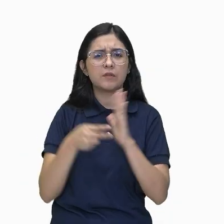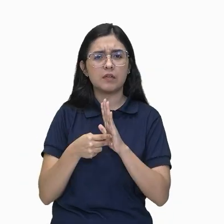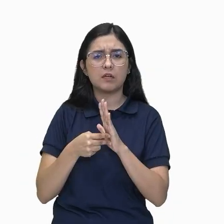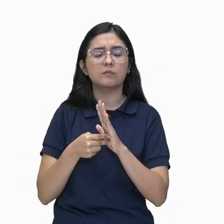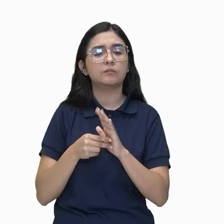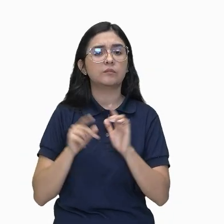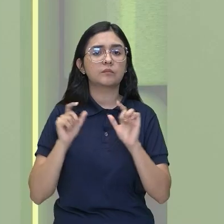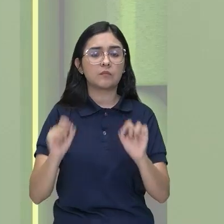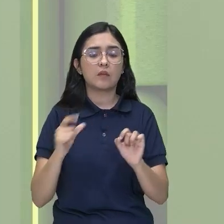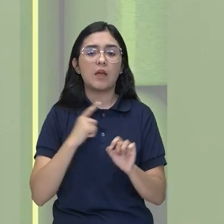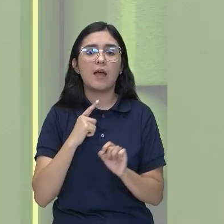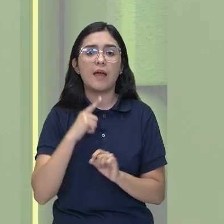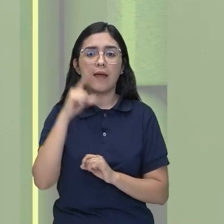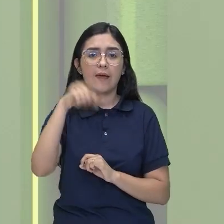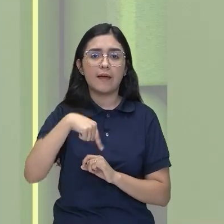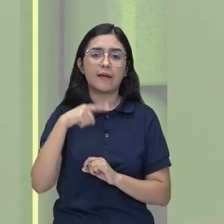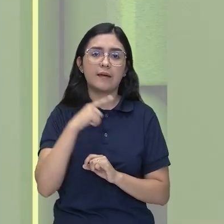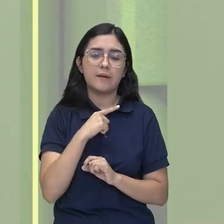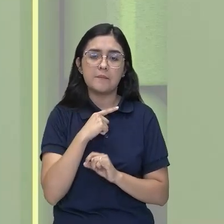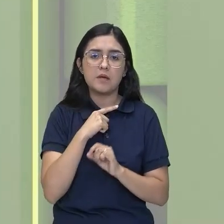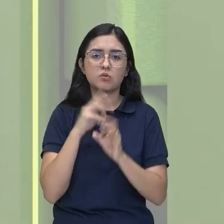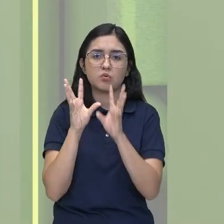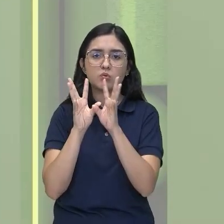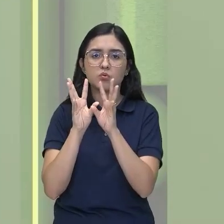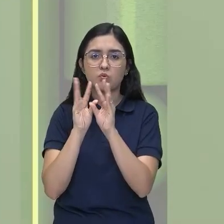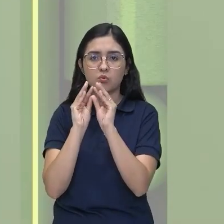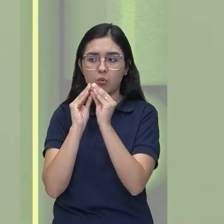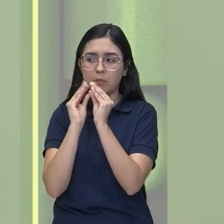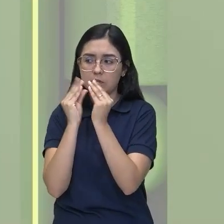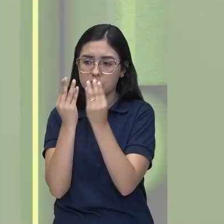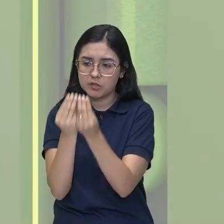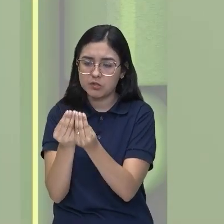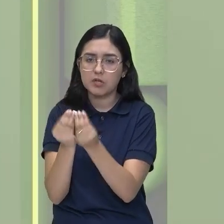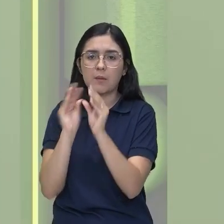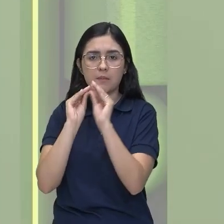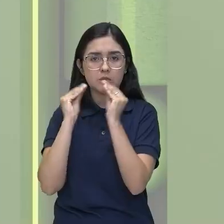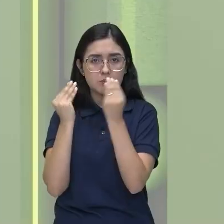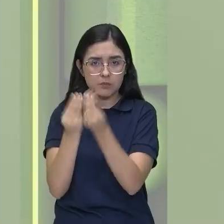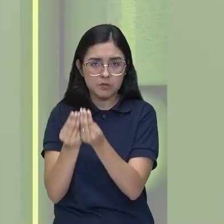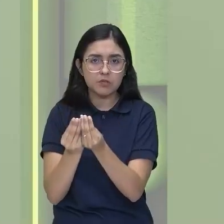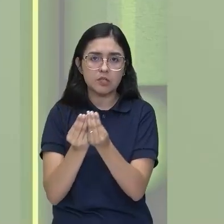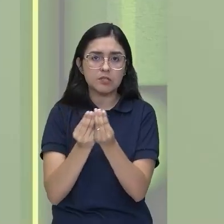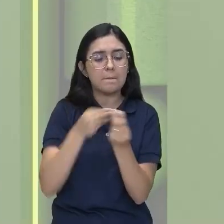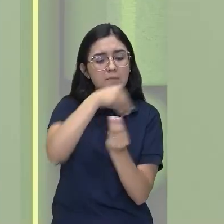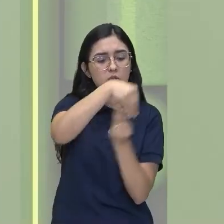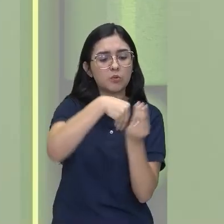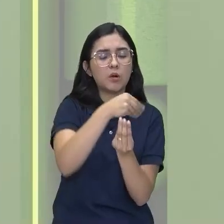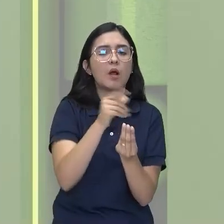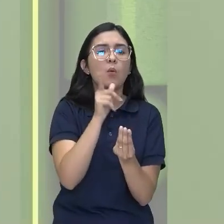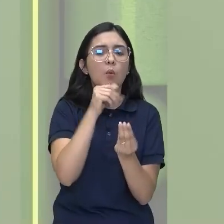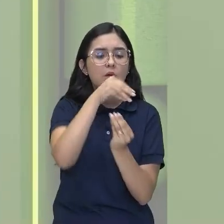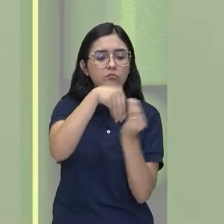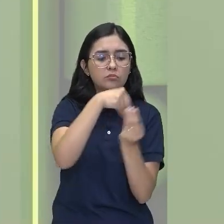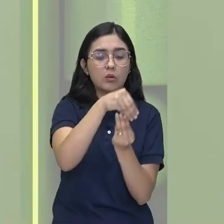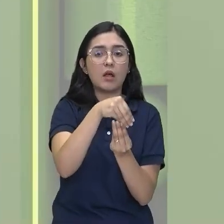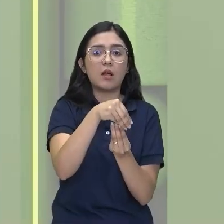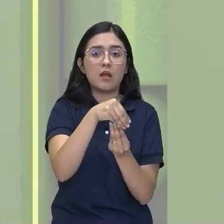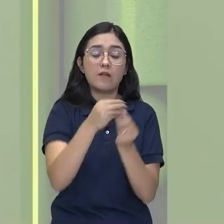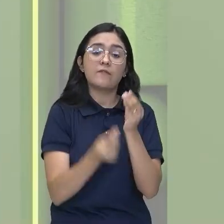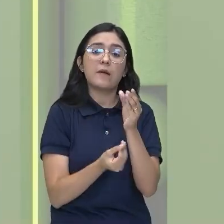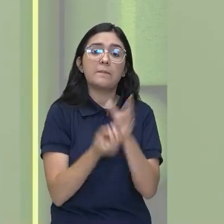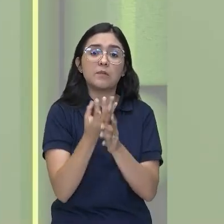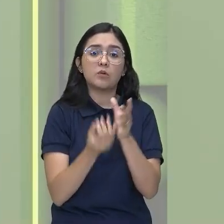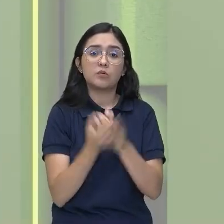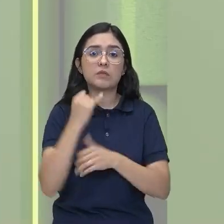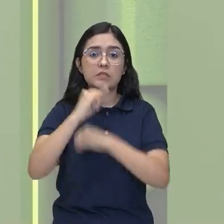uma substância, né? Uma substância em presença de água e aí ela vai produzir íons. Isso que é